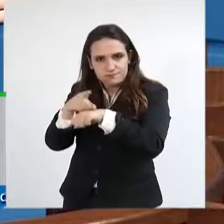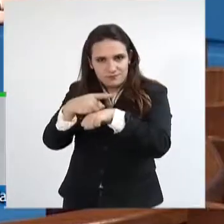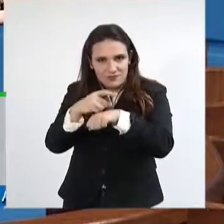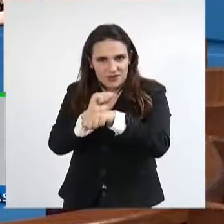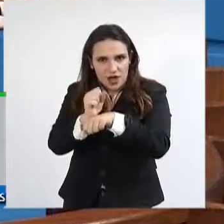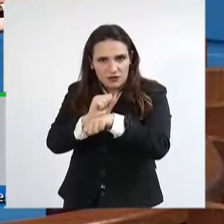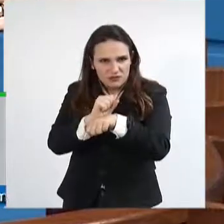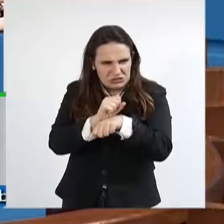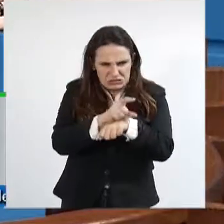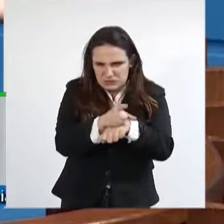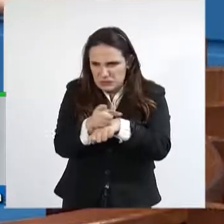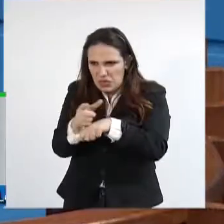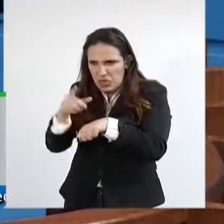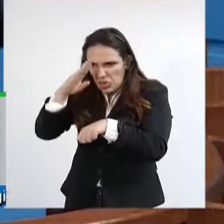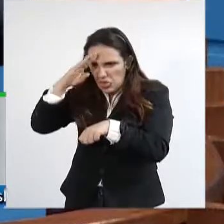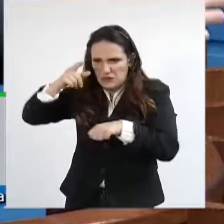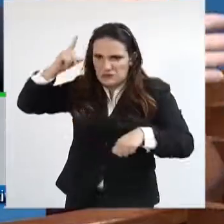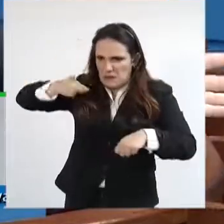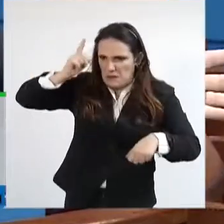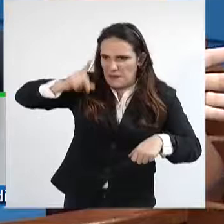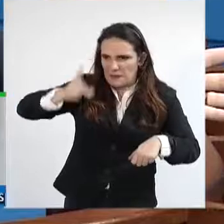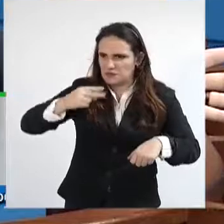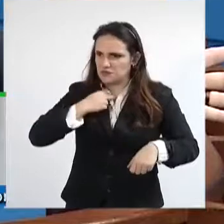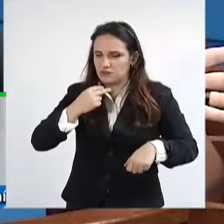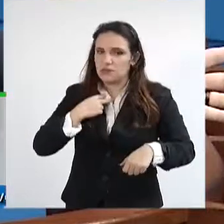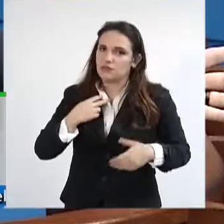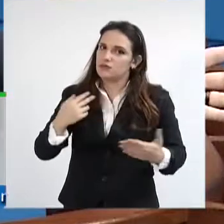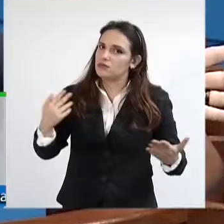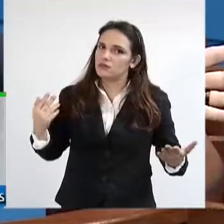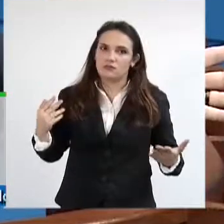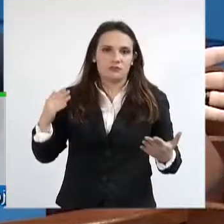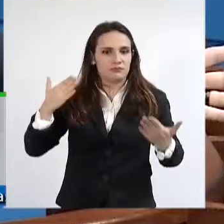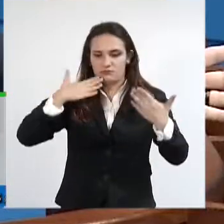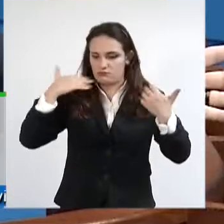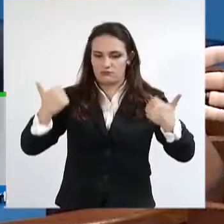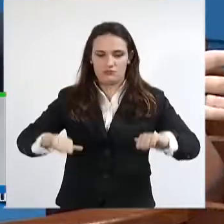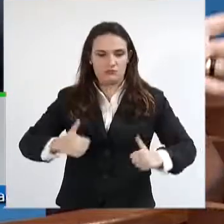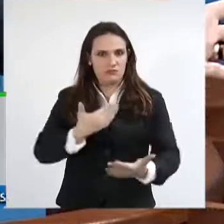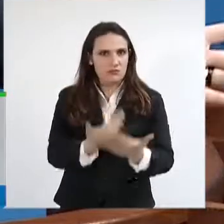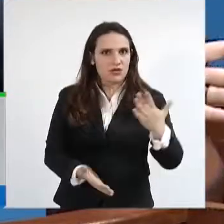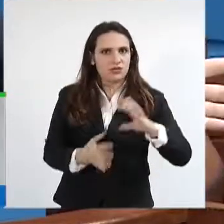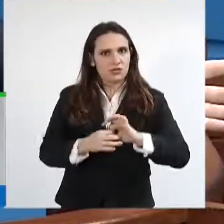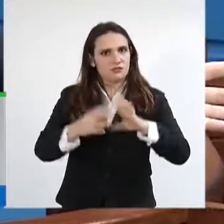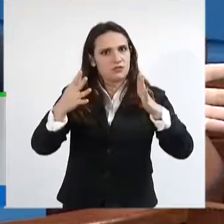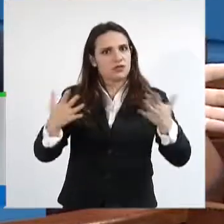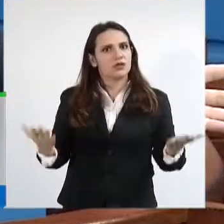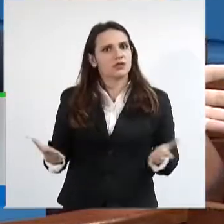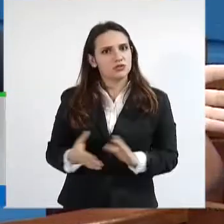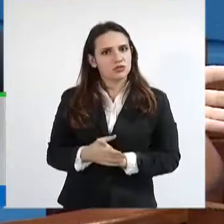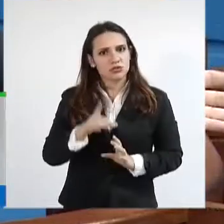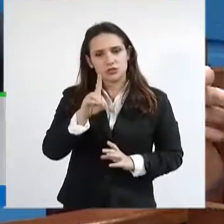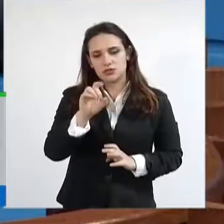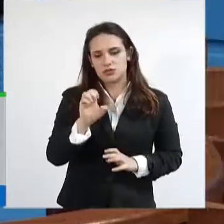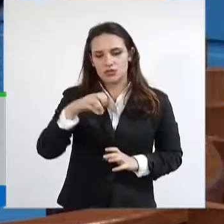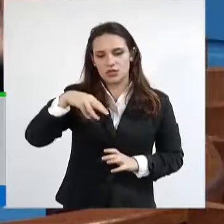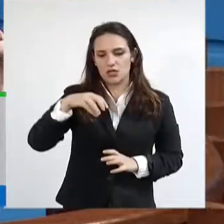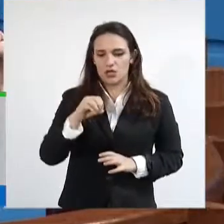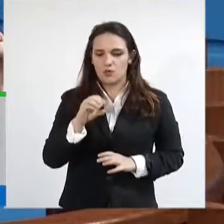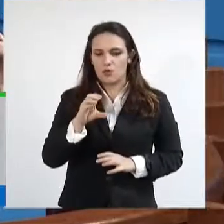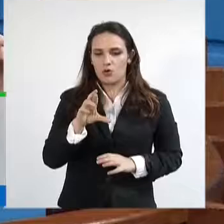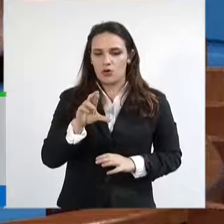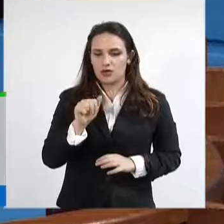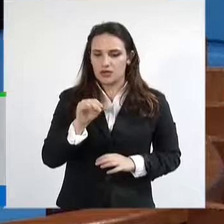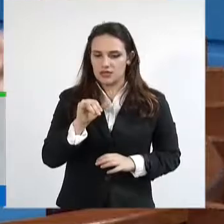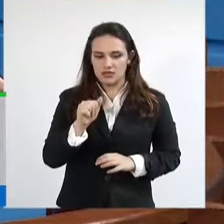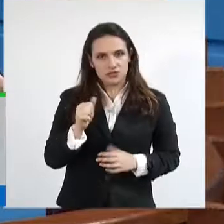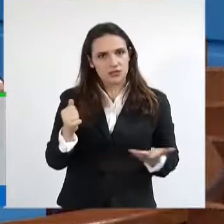então, chegaremos no fundo do poço da democracia. Então, o presidente da República que